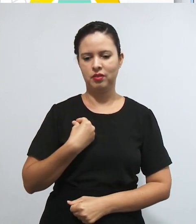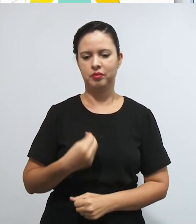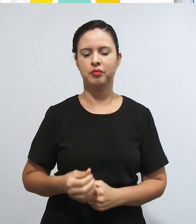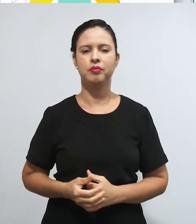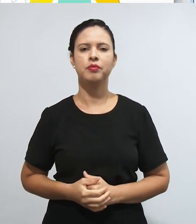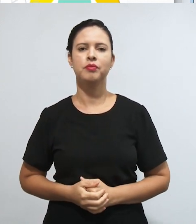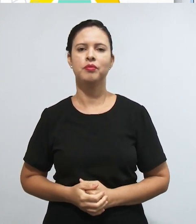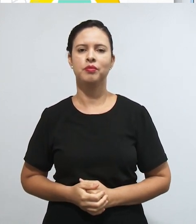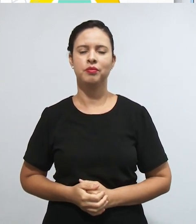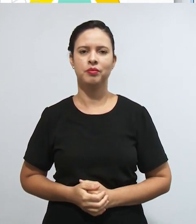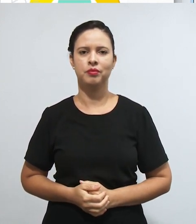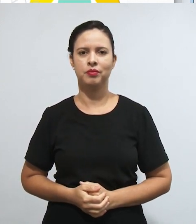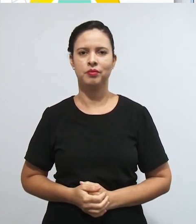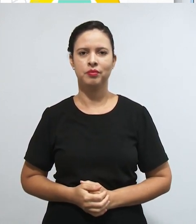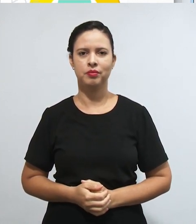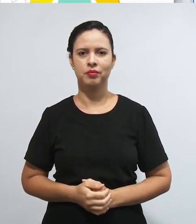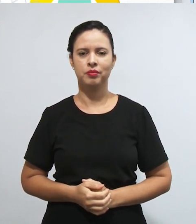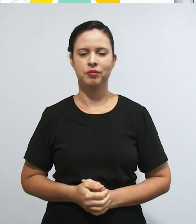mudando realidades.